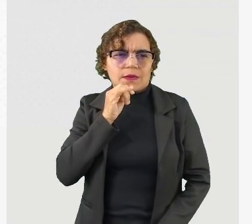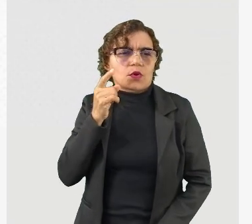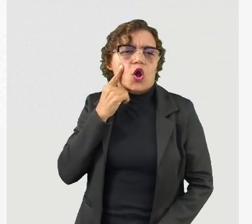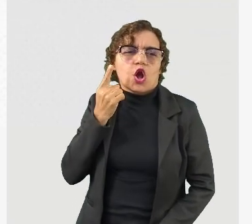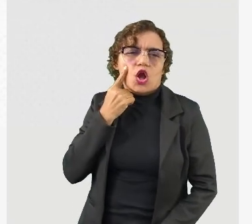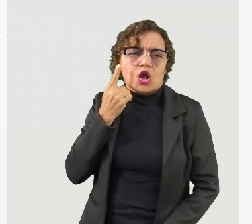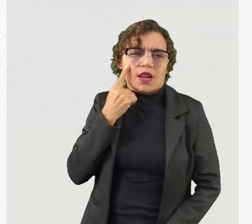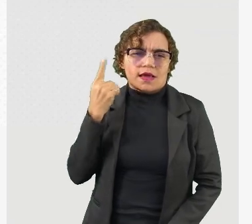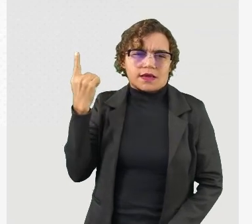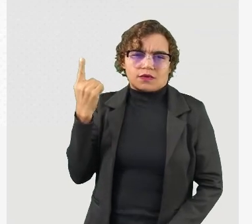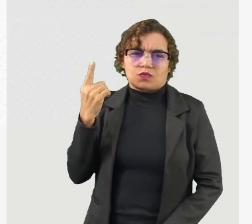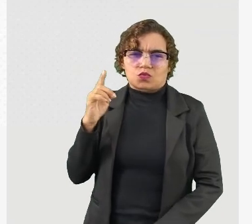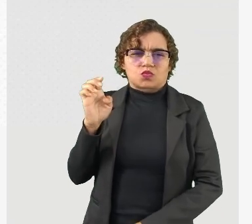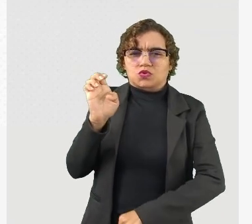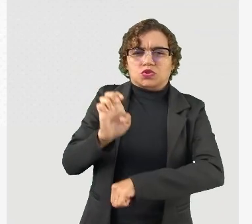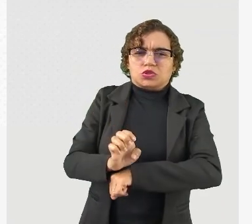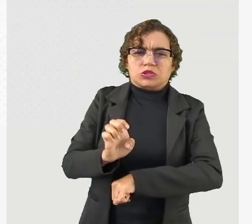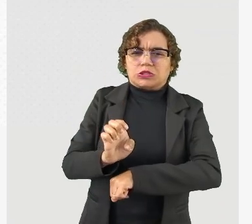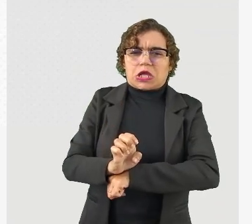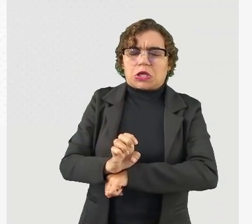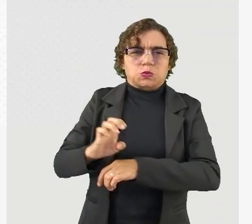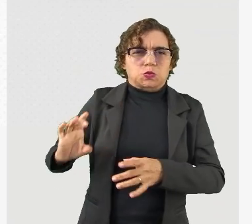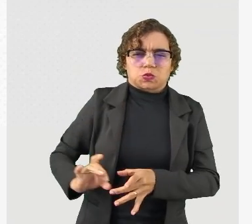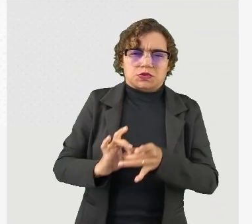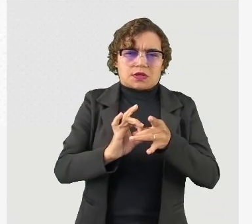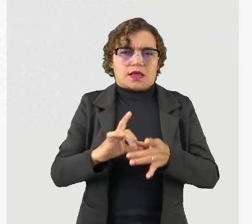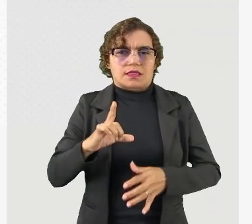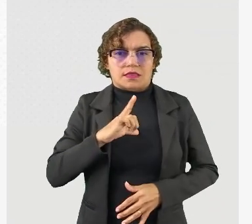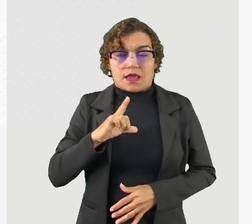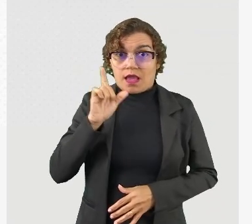texto. A gente percebe ali que a Itália é uma península,